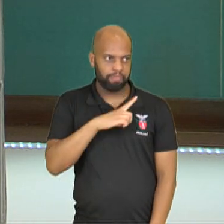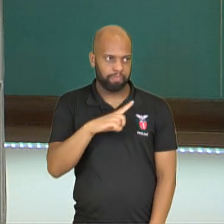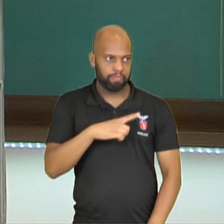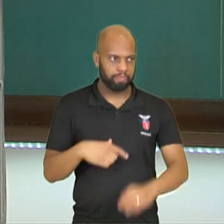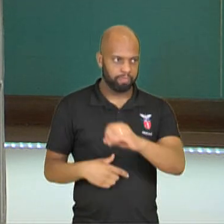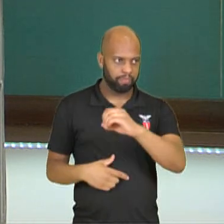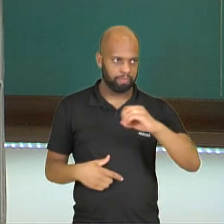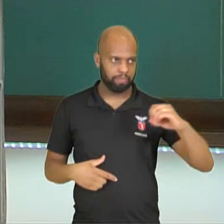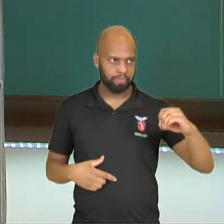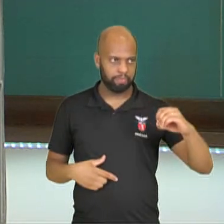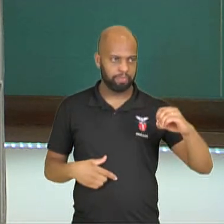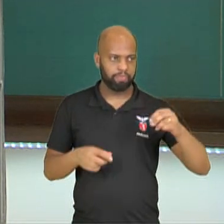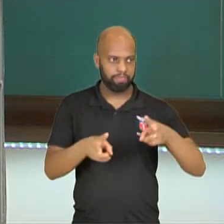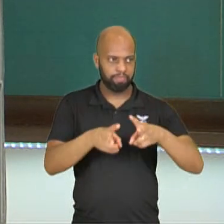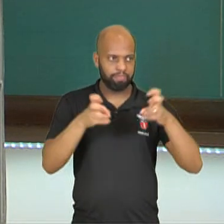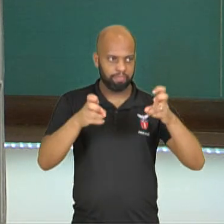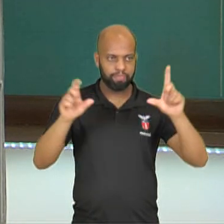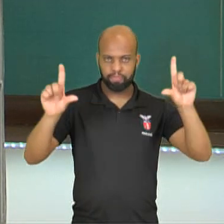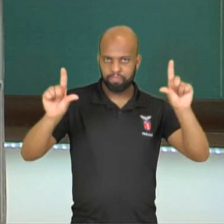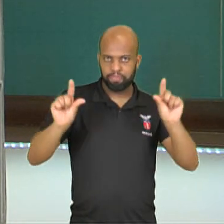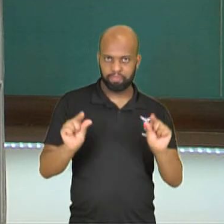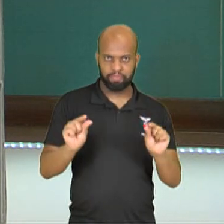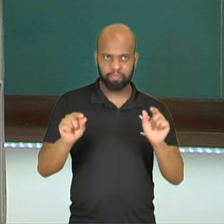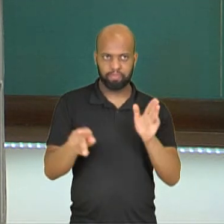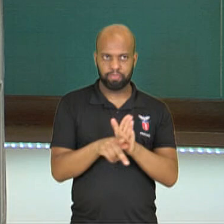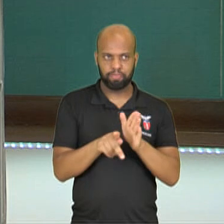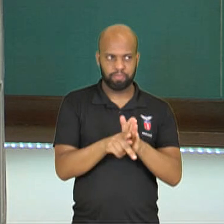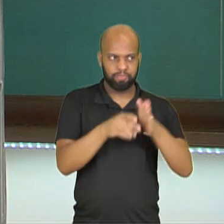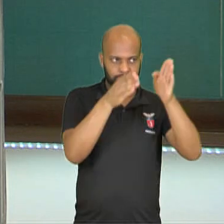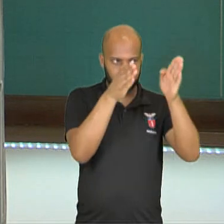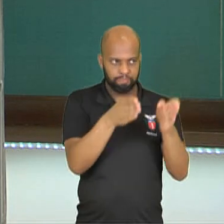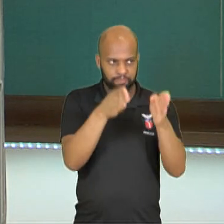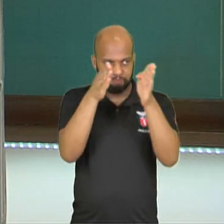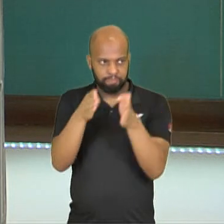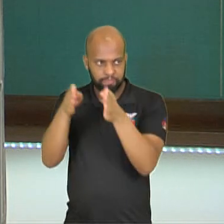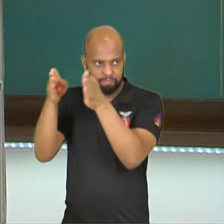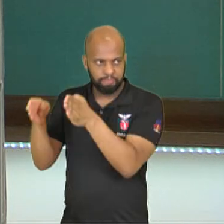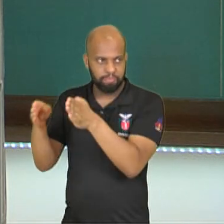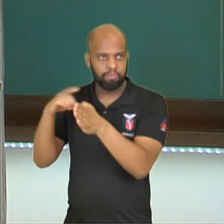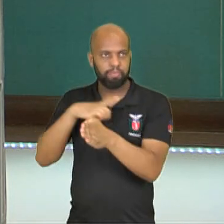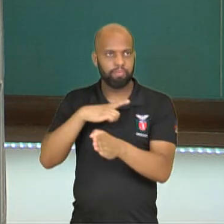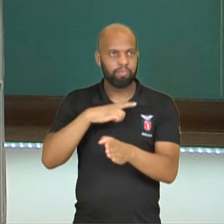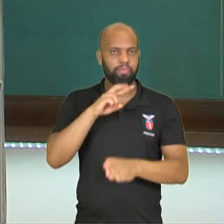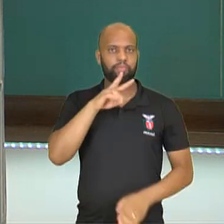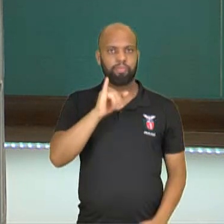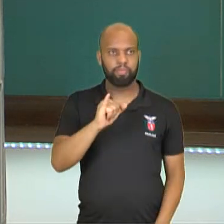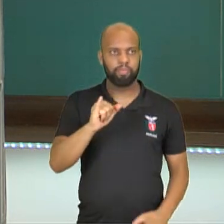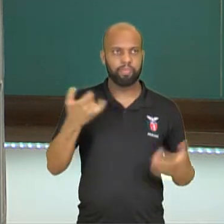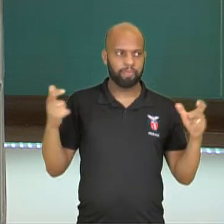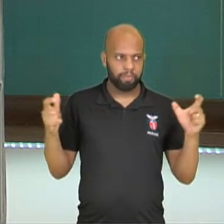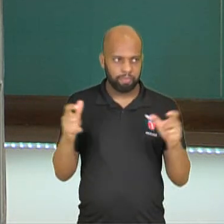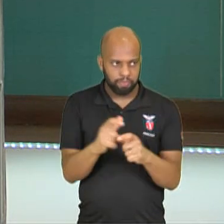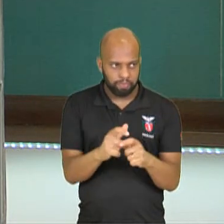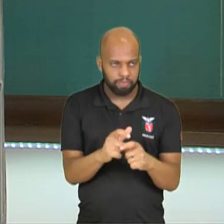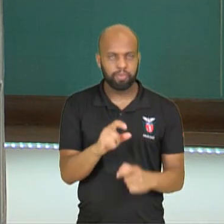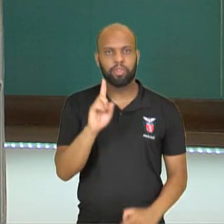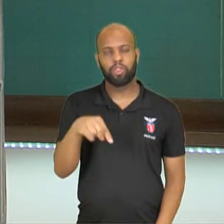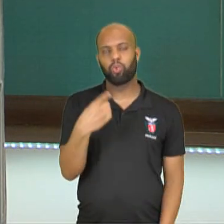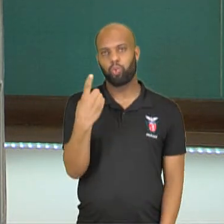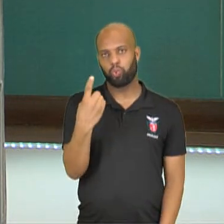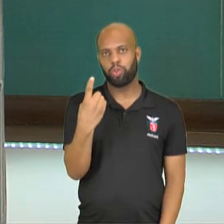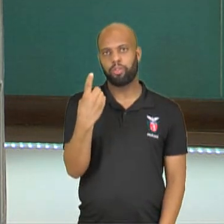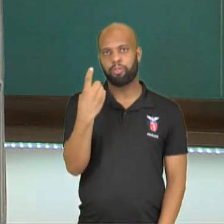vamos perceber uma redução nas horas. E a cada faixa, a cada fuso, haverá a redução de 1